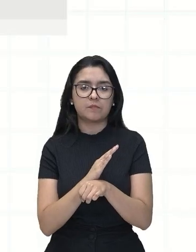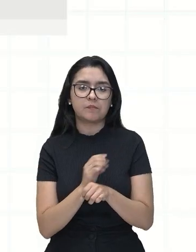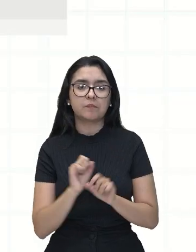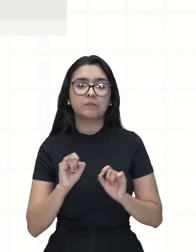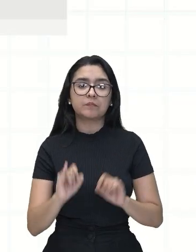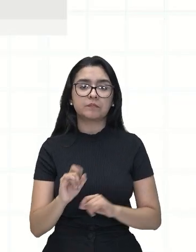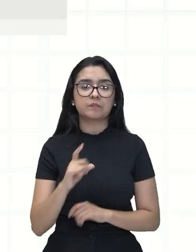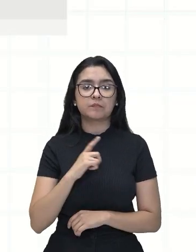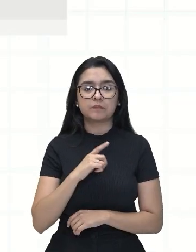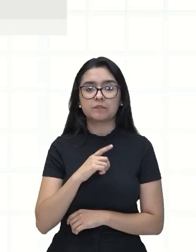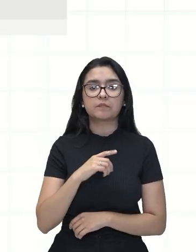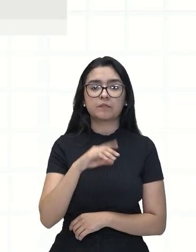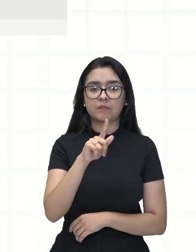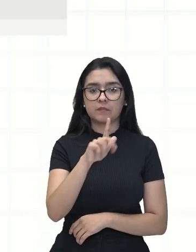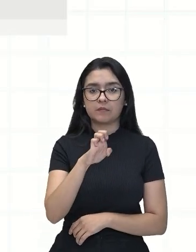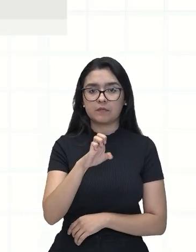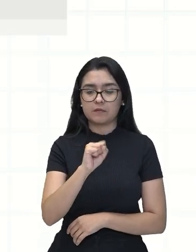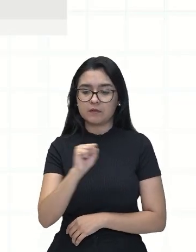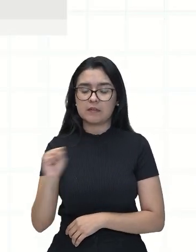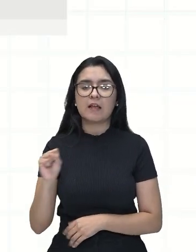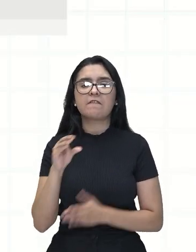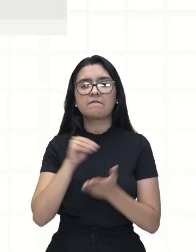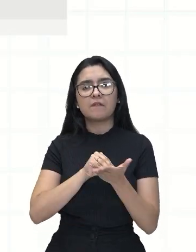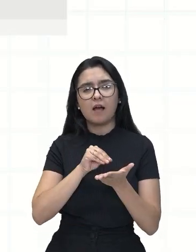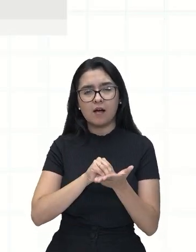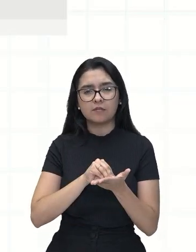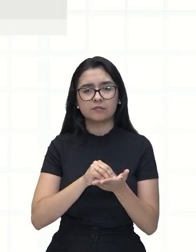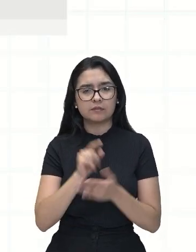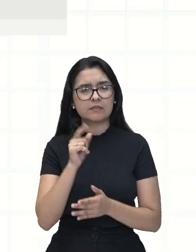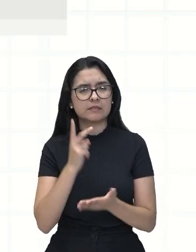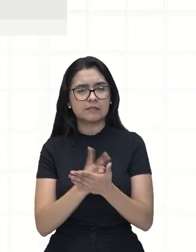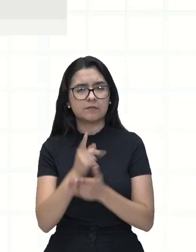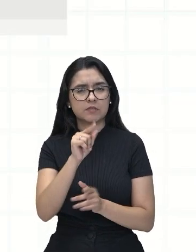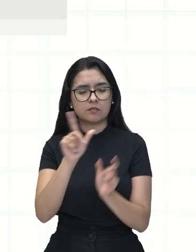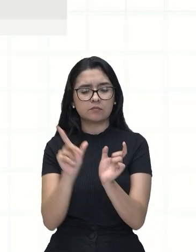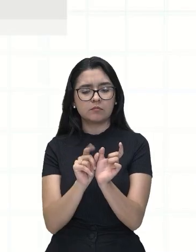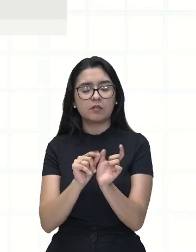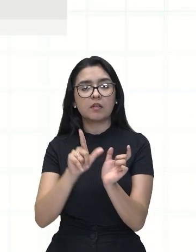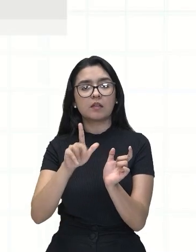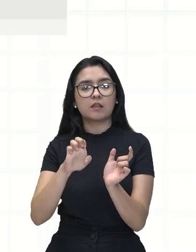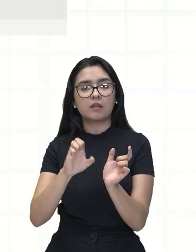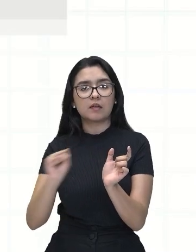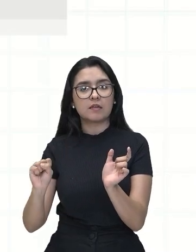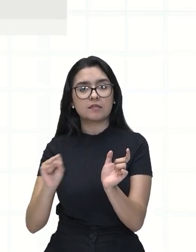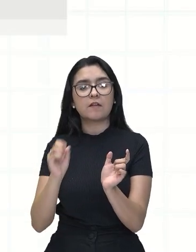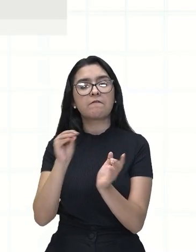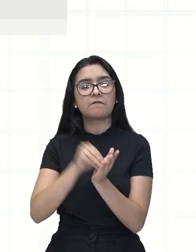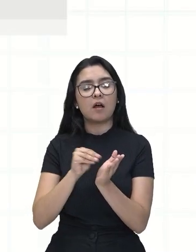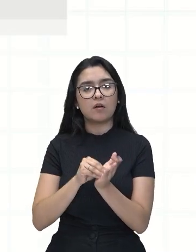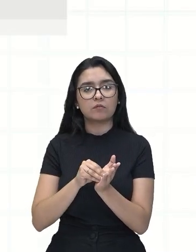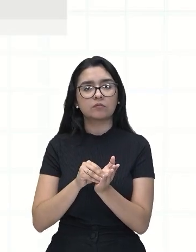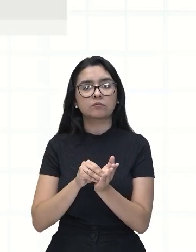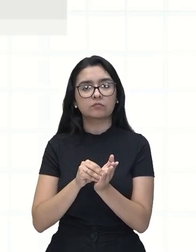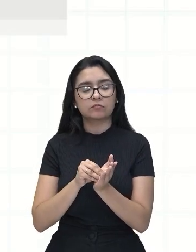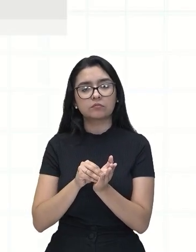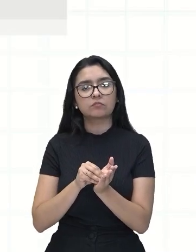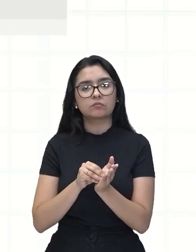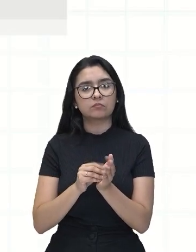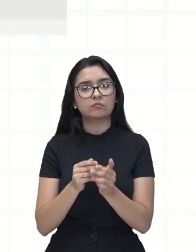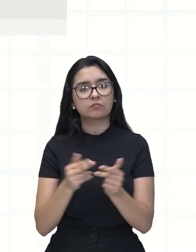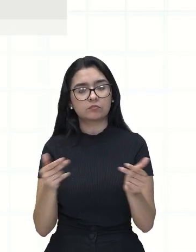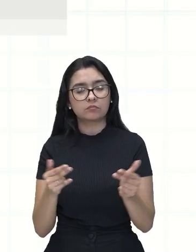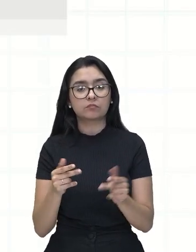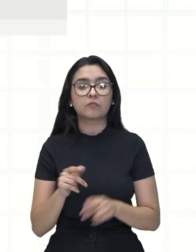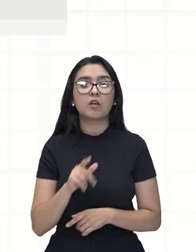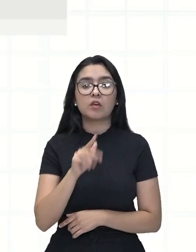significa ausência, toda vez que vocês virem o less, ele quer dizer que está sem algo, né, está faltando algo. E